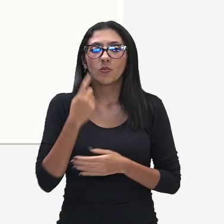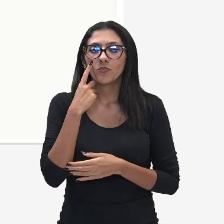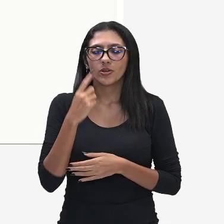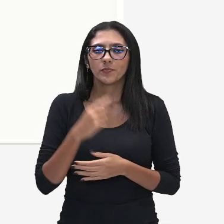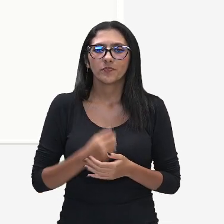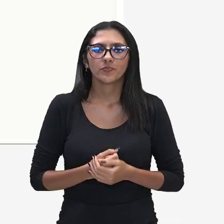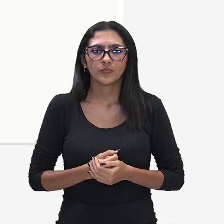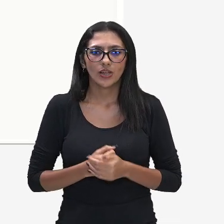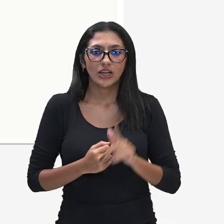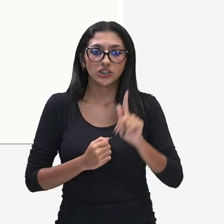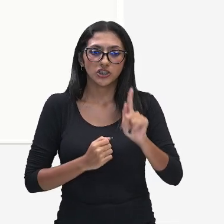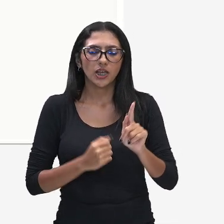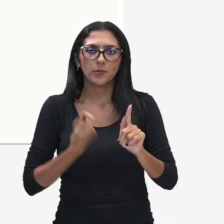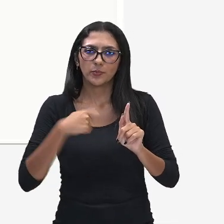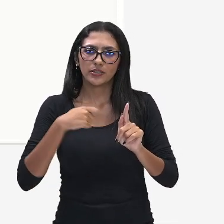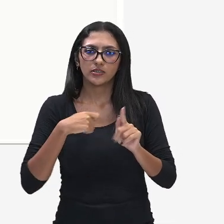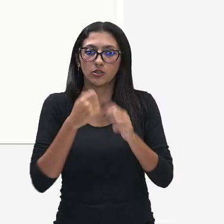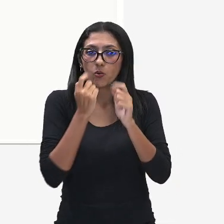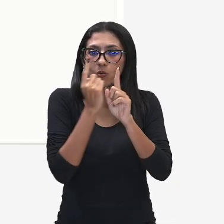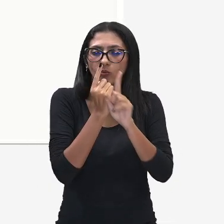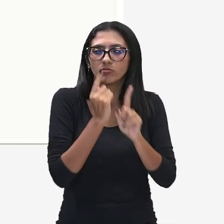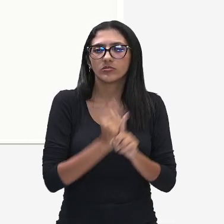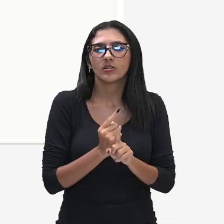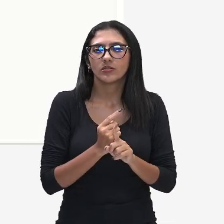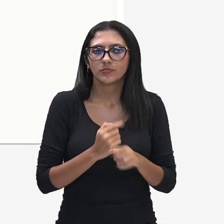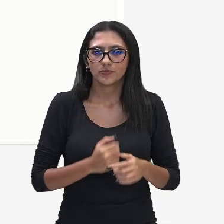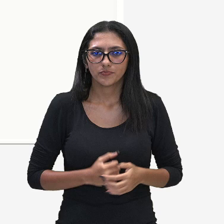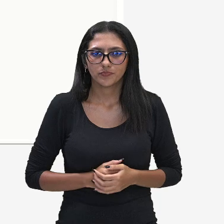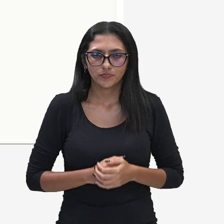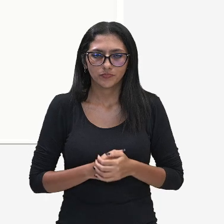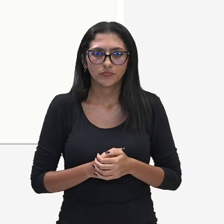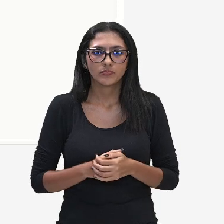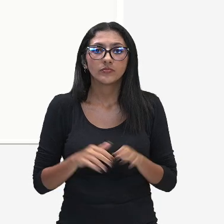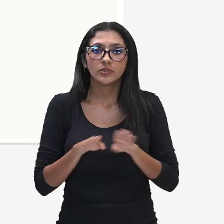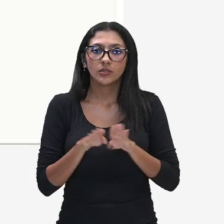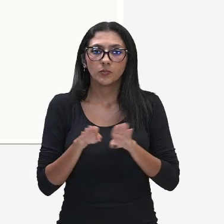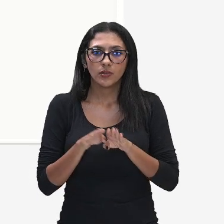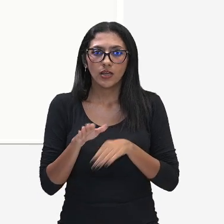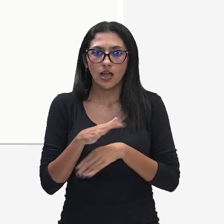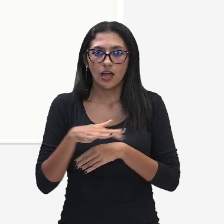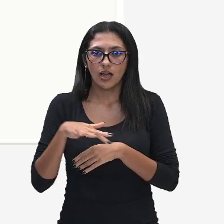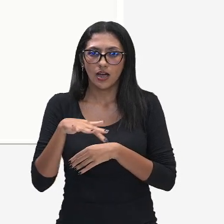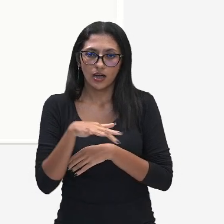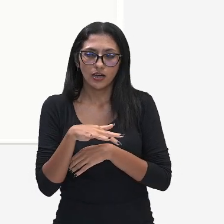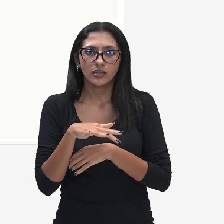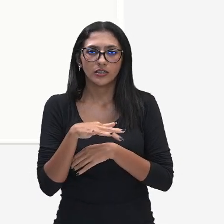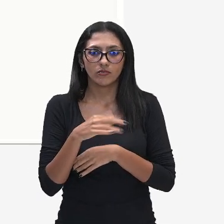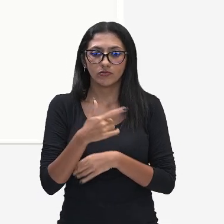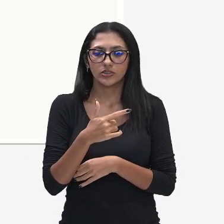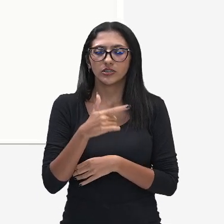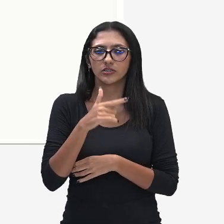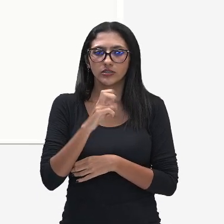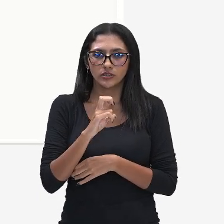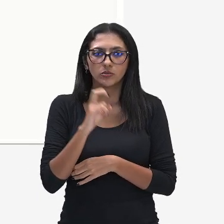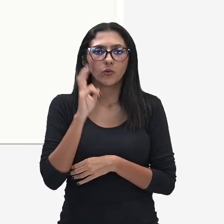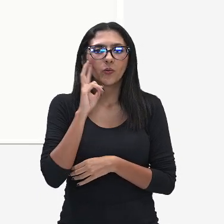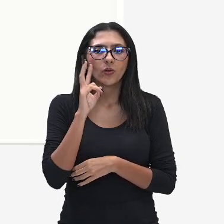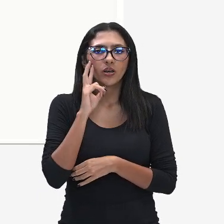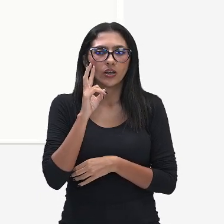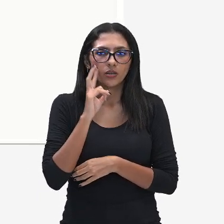geratriz é o valor que eu quero achar e que o diâmetro é 25. Turma, não se esqueçam que